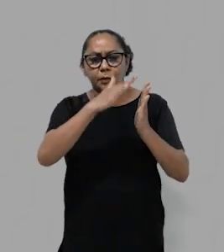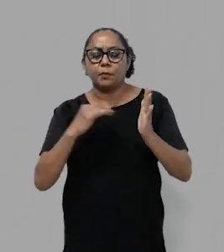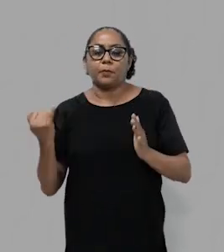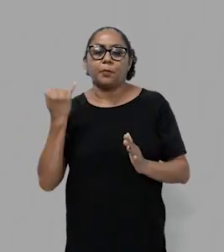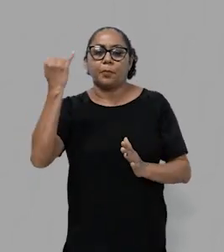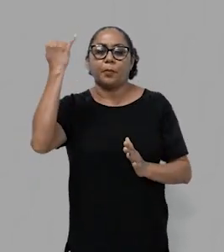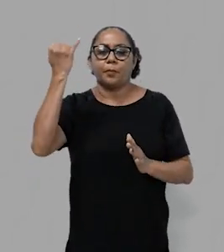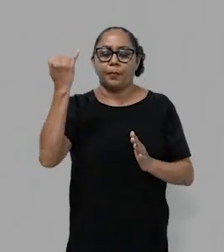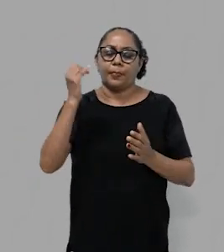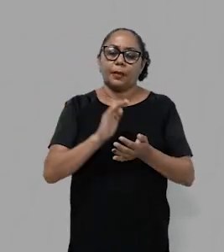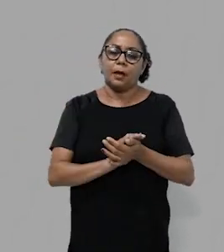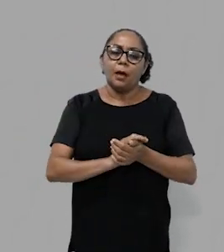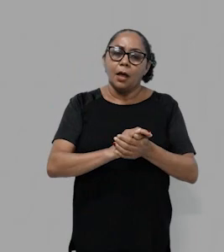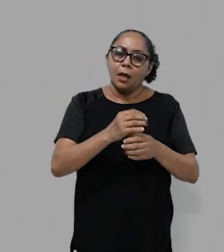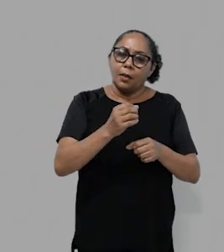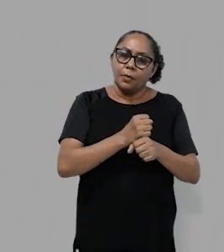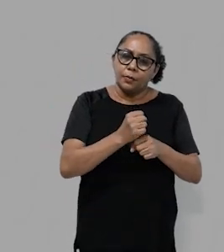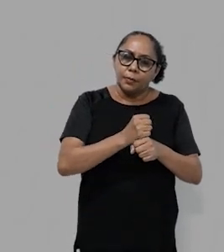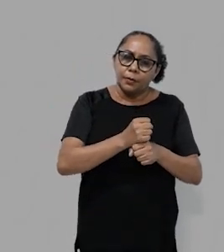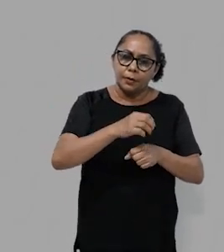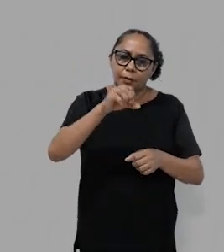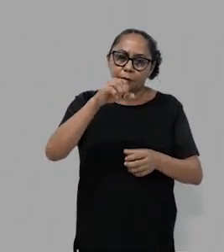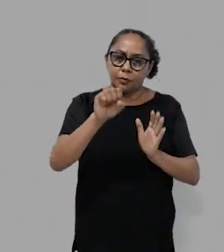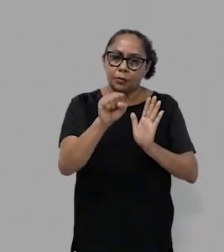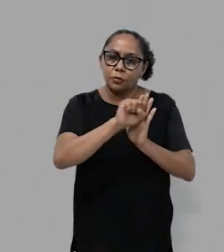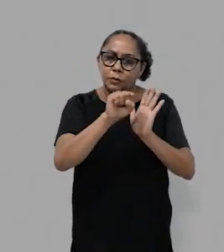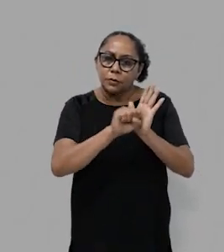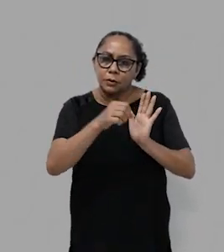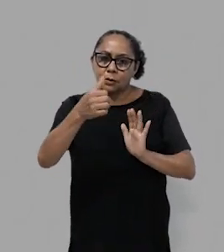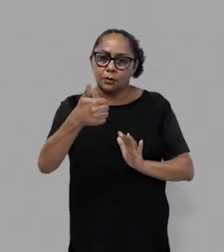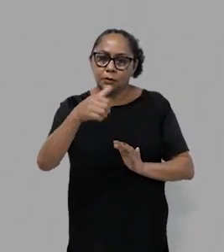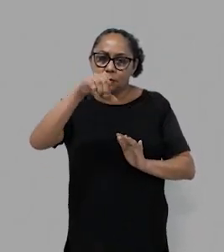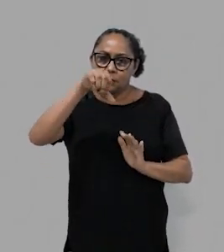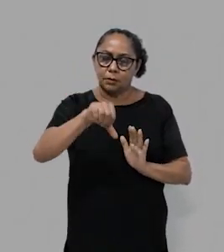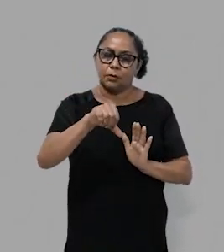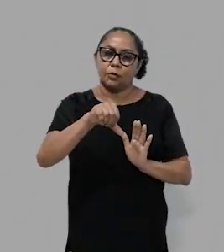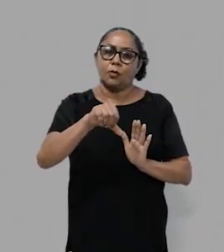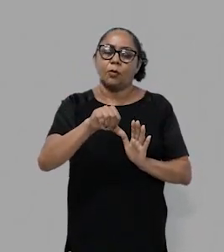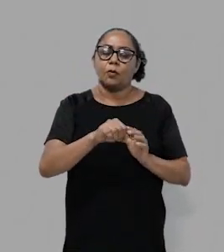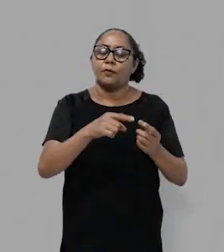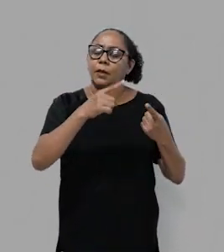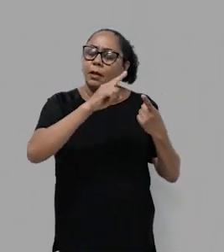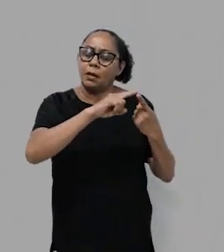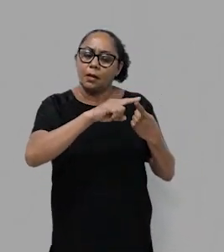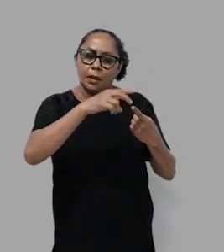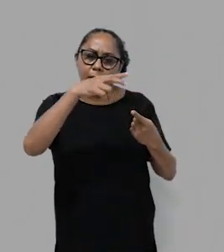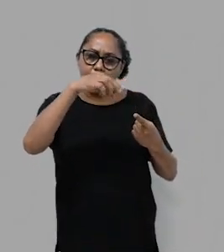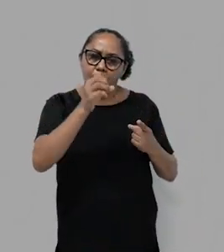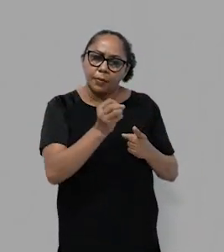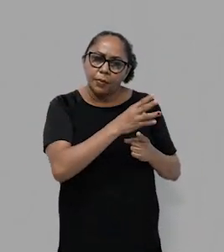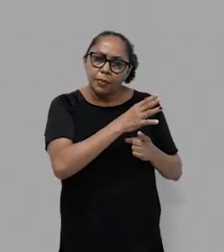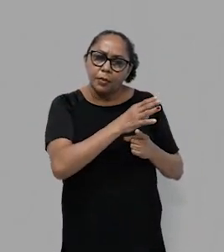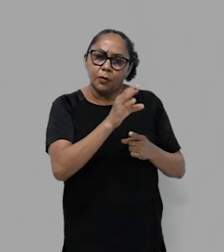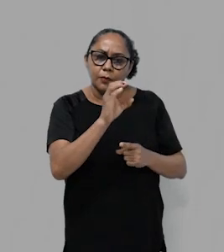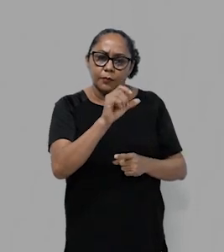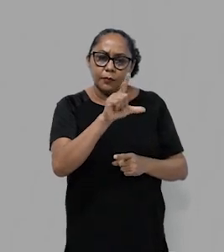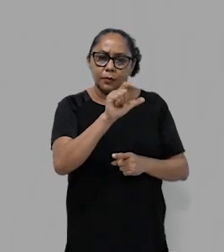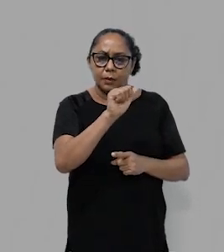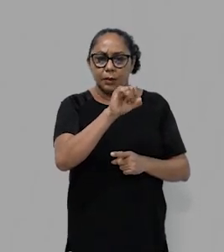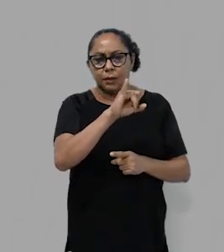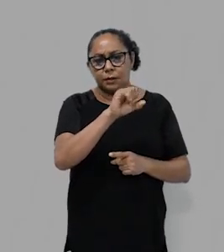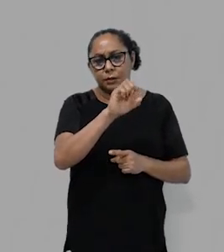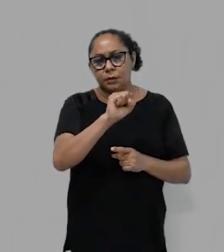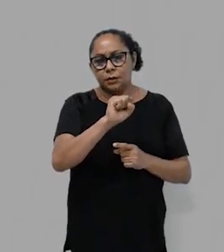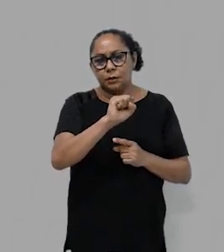essa estrutura do final do século XIX, que é aquela que a gente vem falando desde neoclassicismo, romantismo,